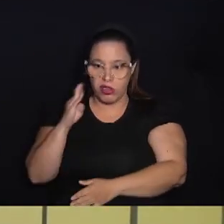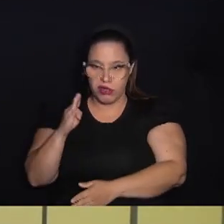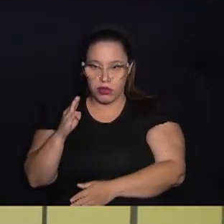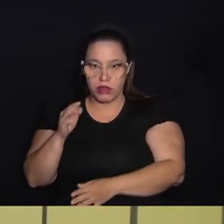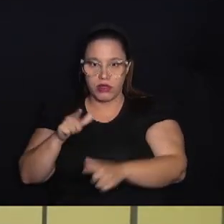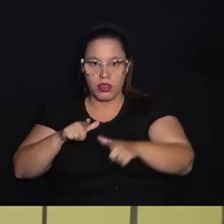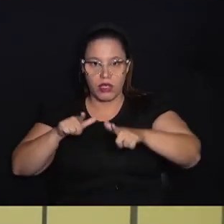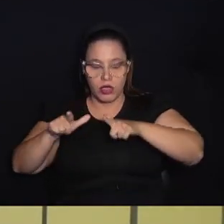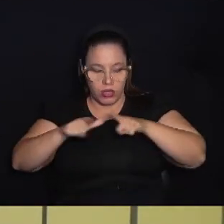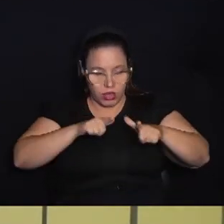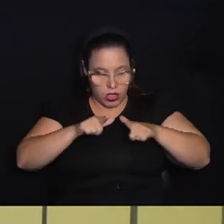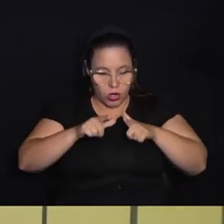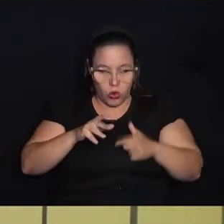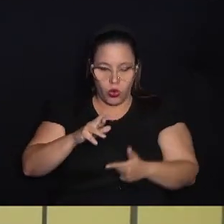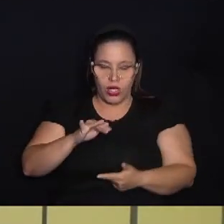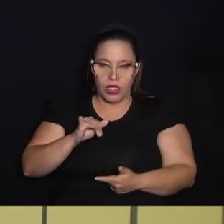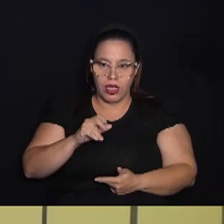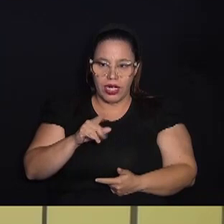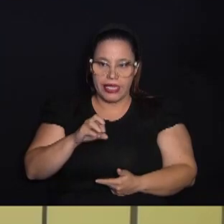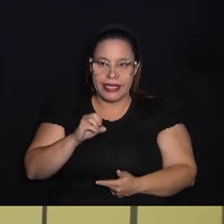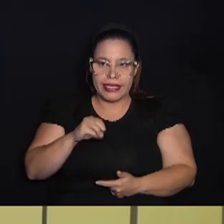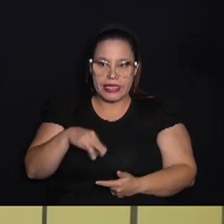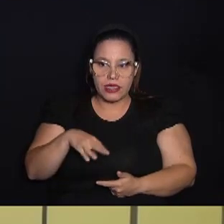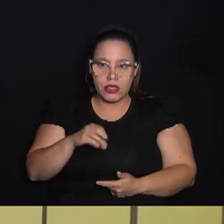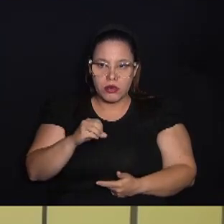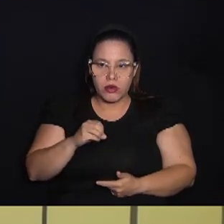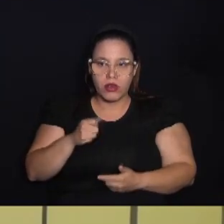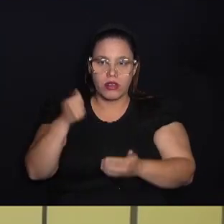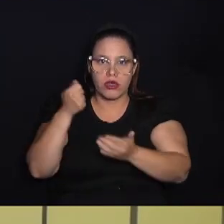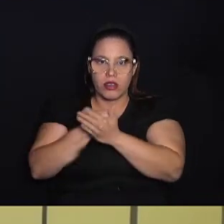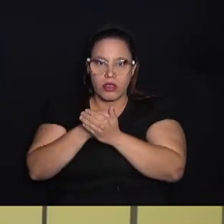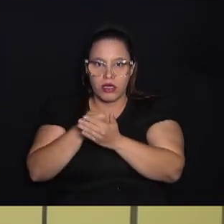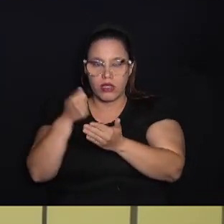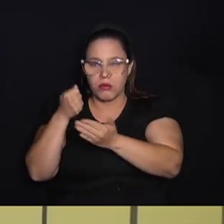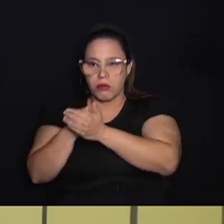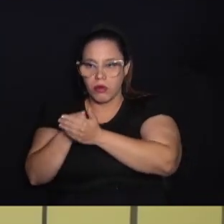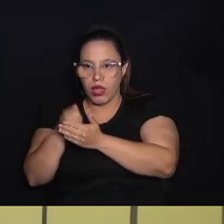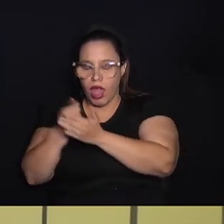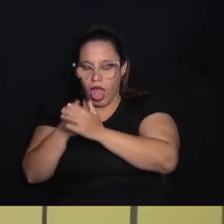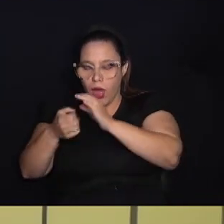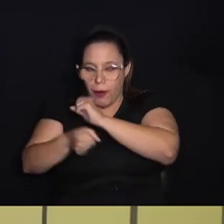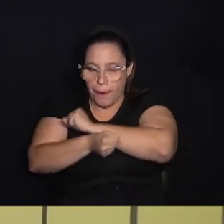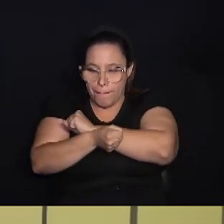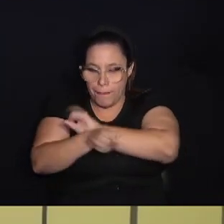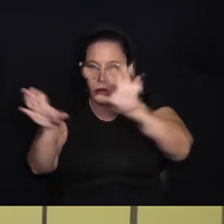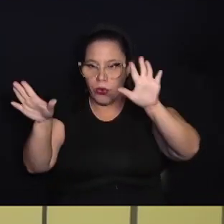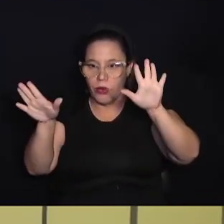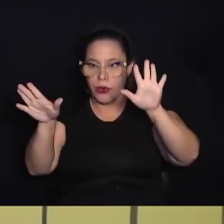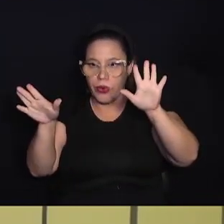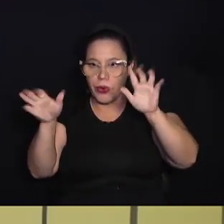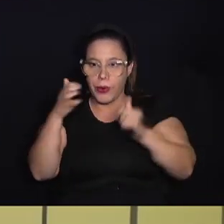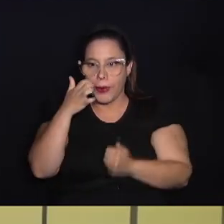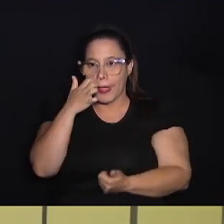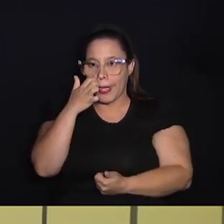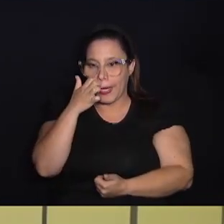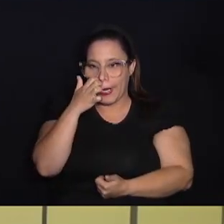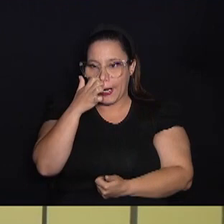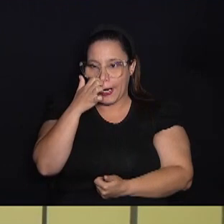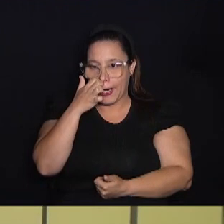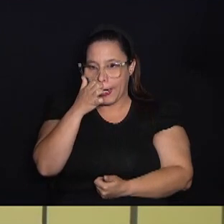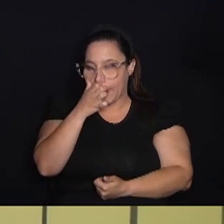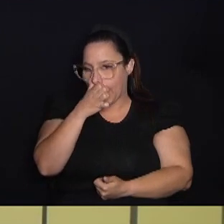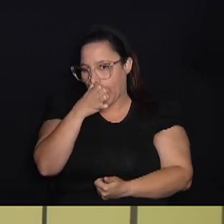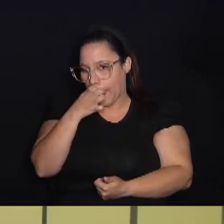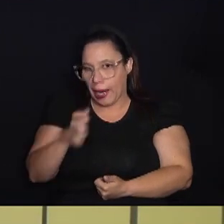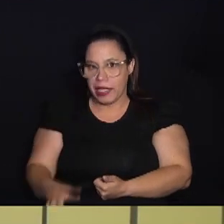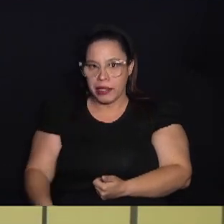como curanderismo ele conseguiu pagar a sua liberdade e ele sempre idealizou como a gente tava